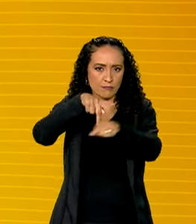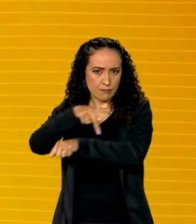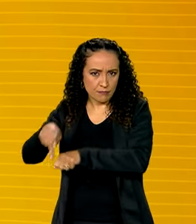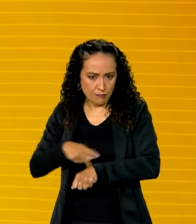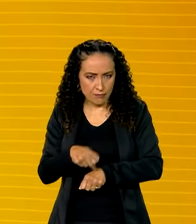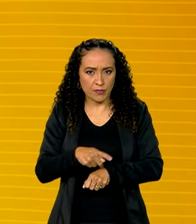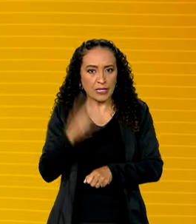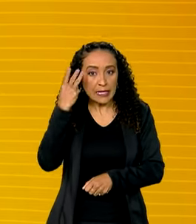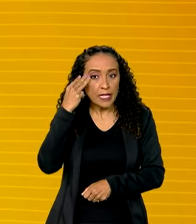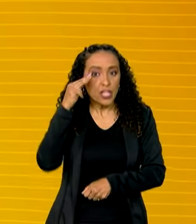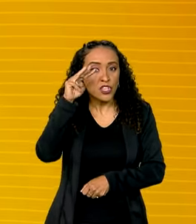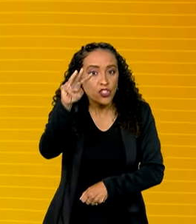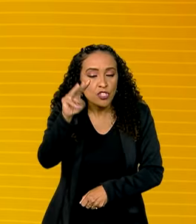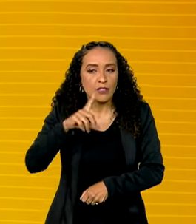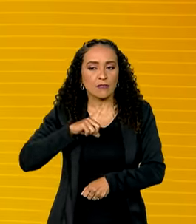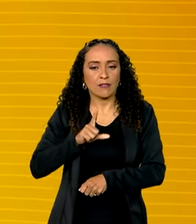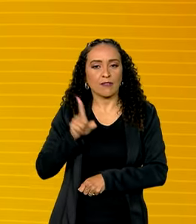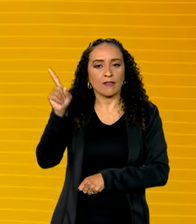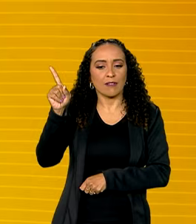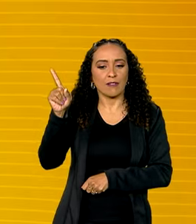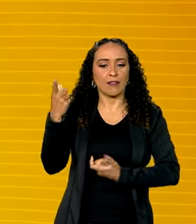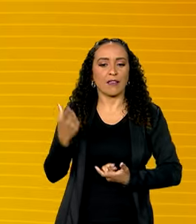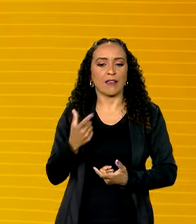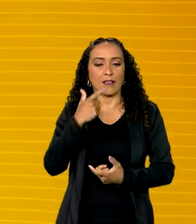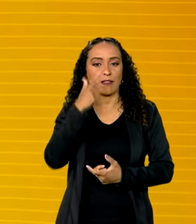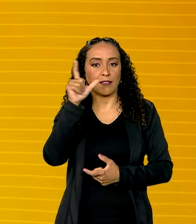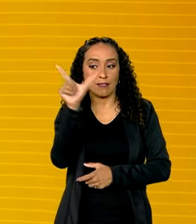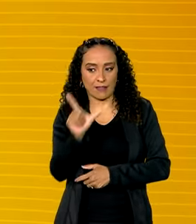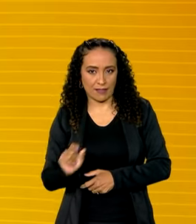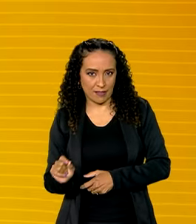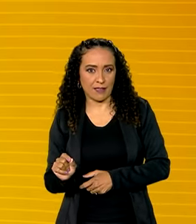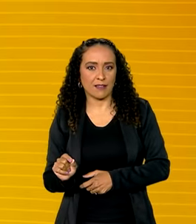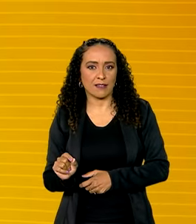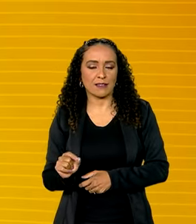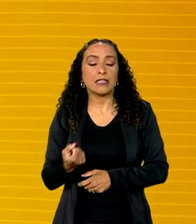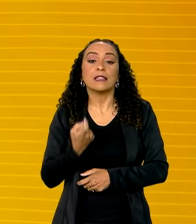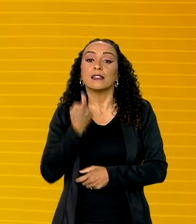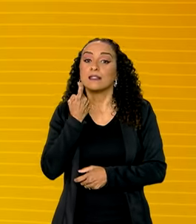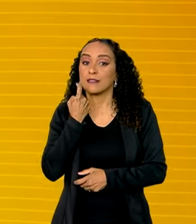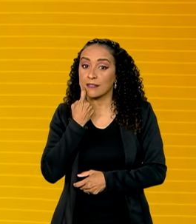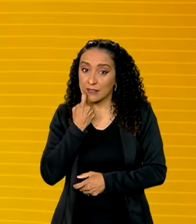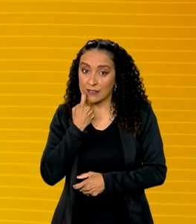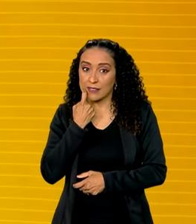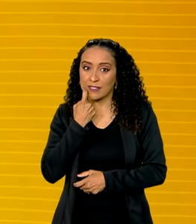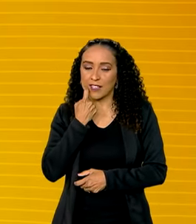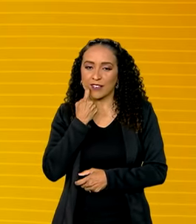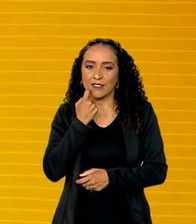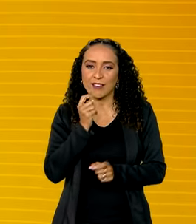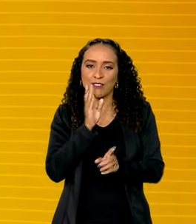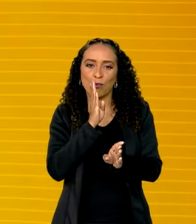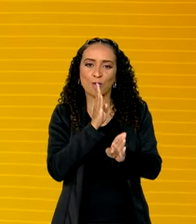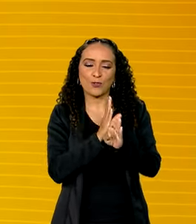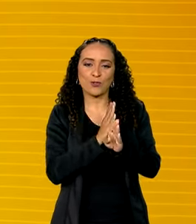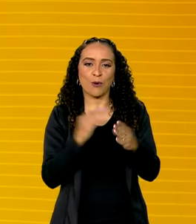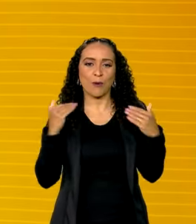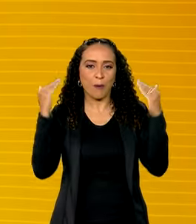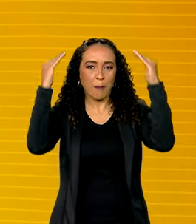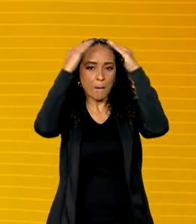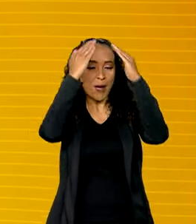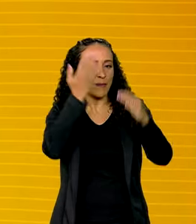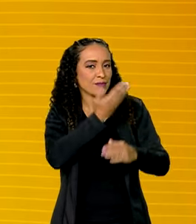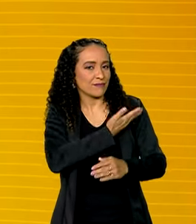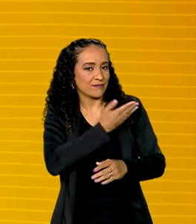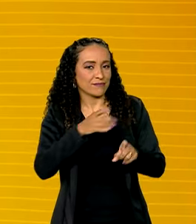nos 3 dias em que esteve em Puglia, na Itália. Na sexta-feira, ele encontrou com o Papa